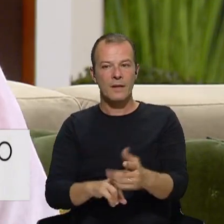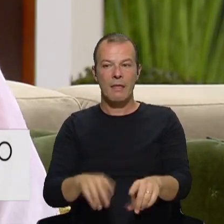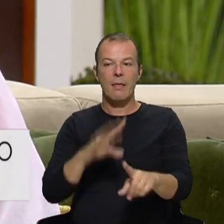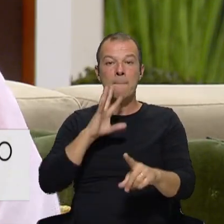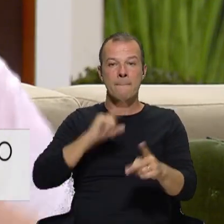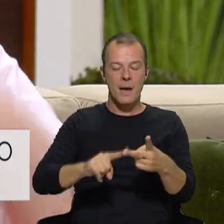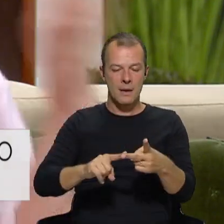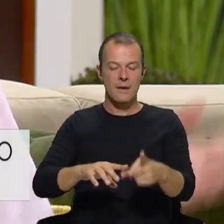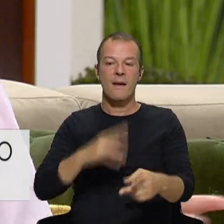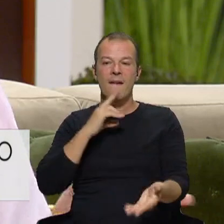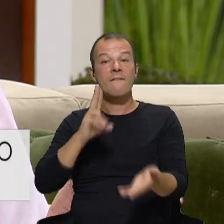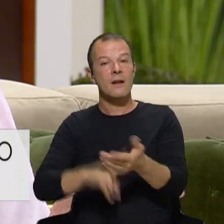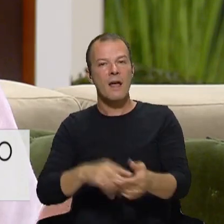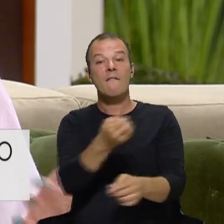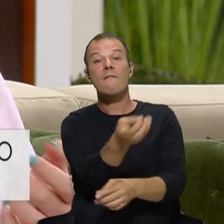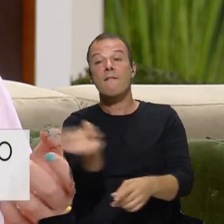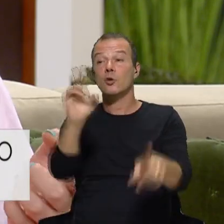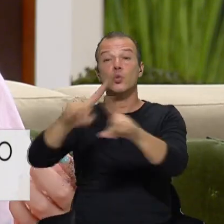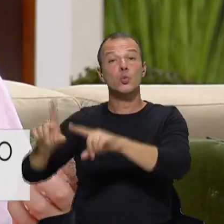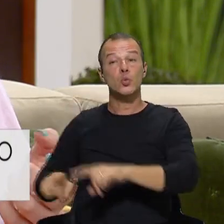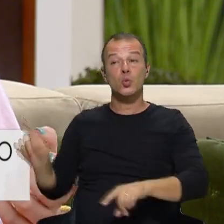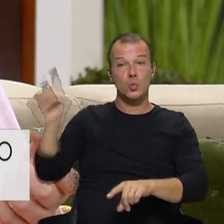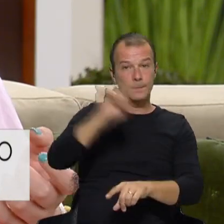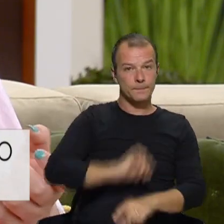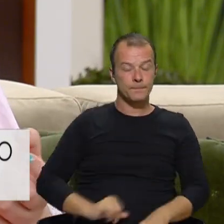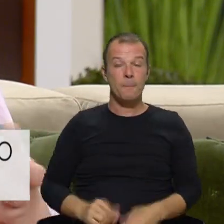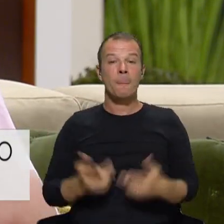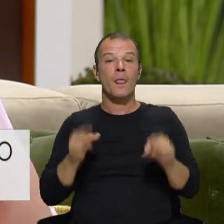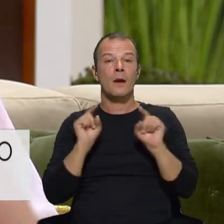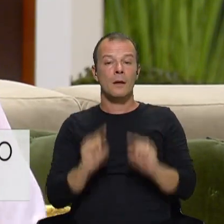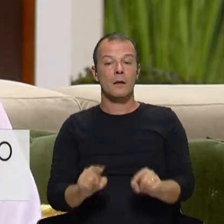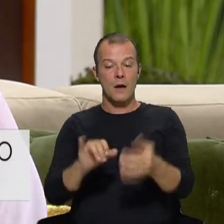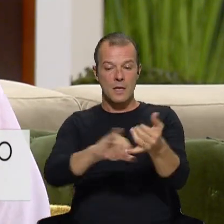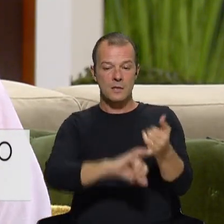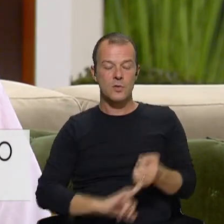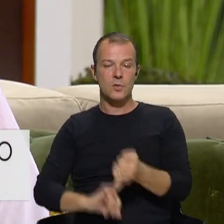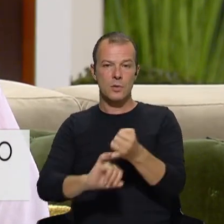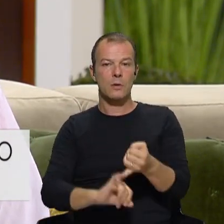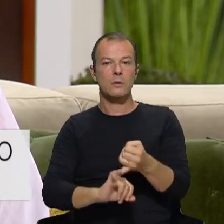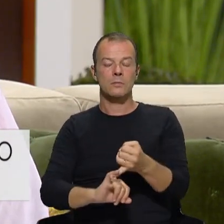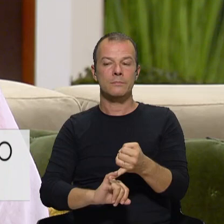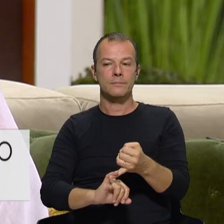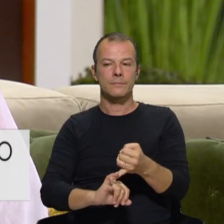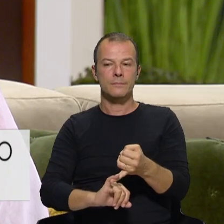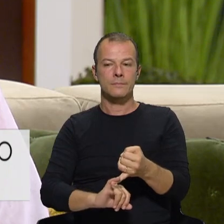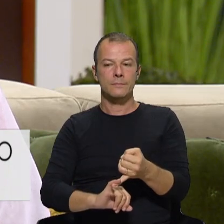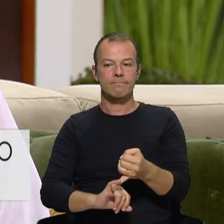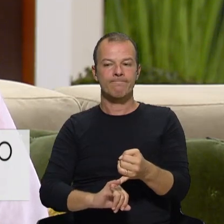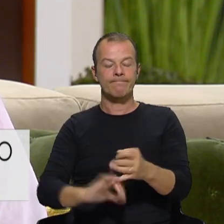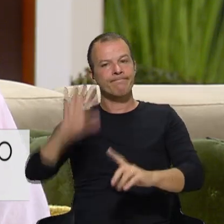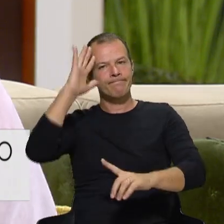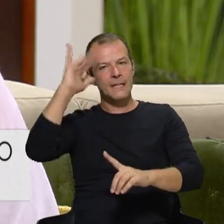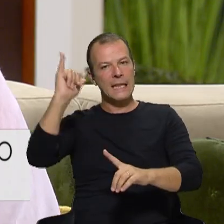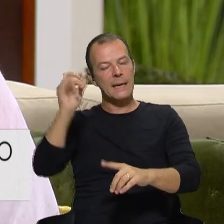mãe e a realidade de muitos. E esta associação cresce a ideia